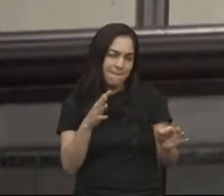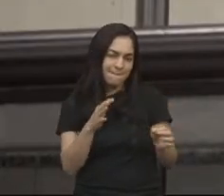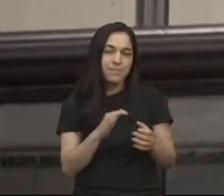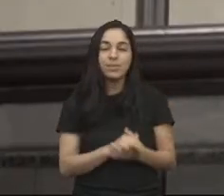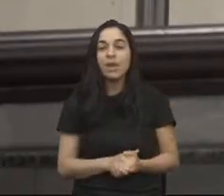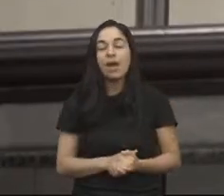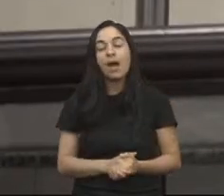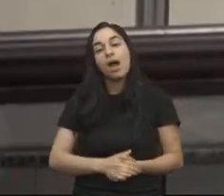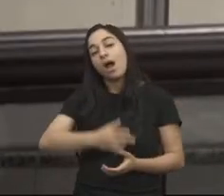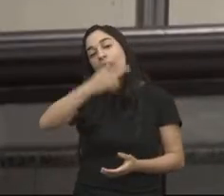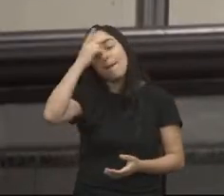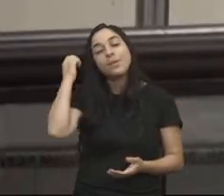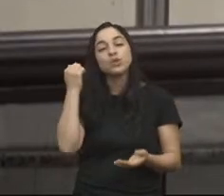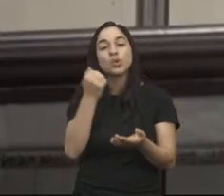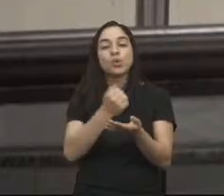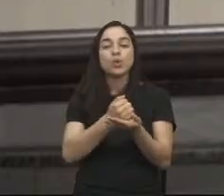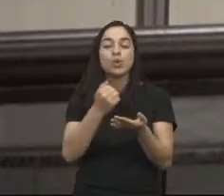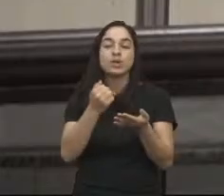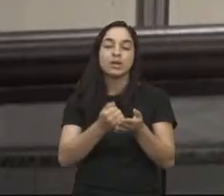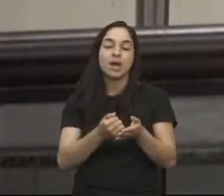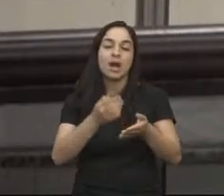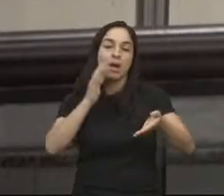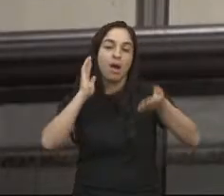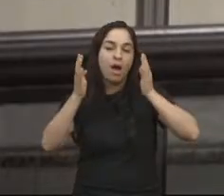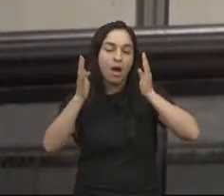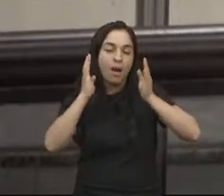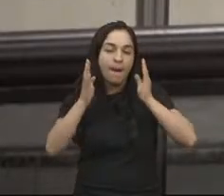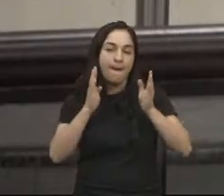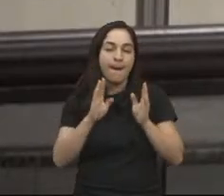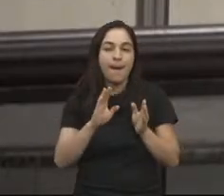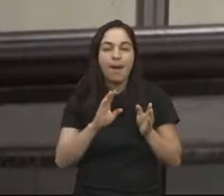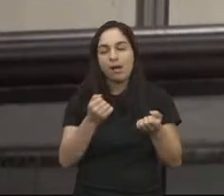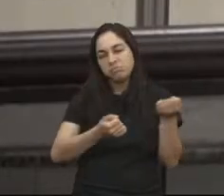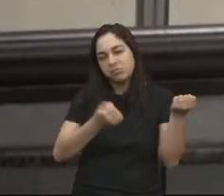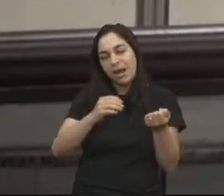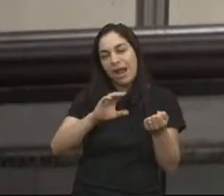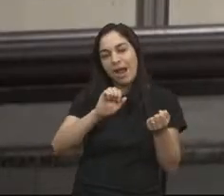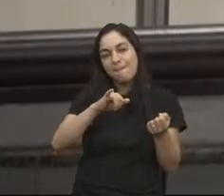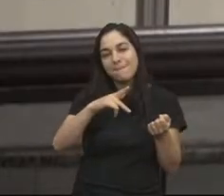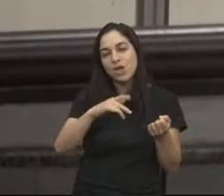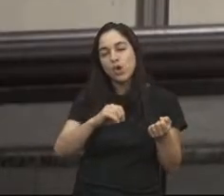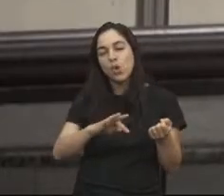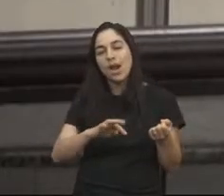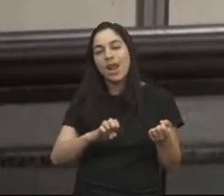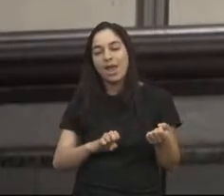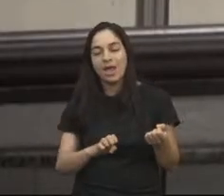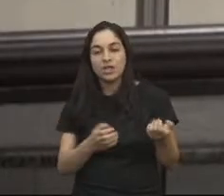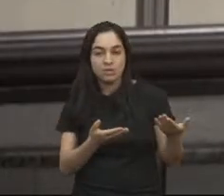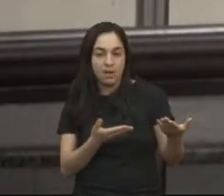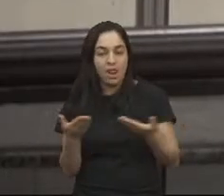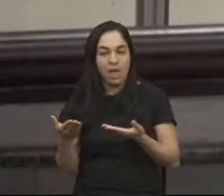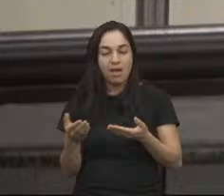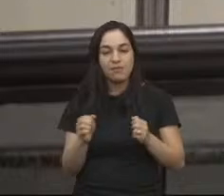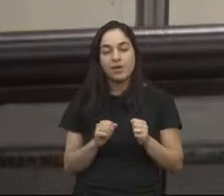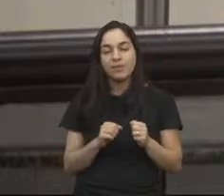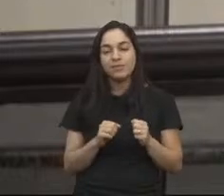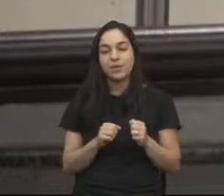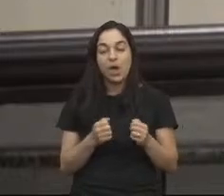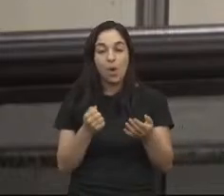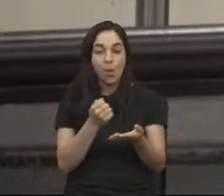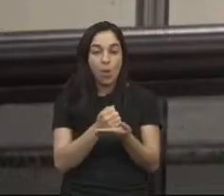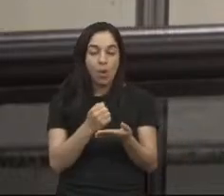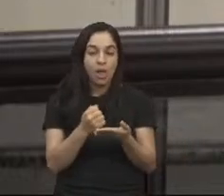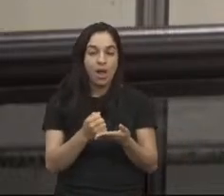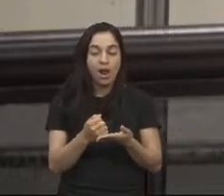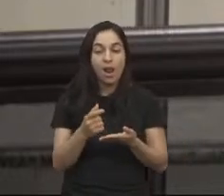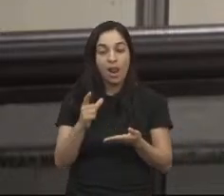pessoa contrata uma caminhonete de pequeno ou médio porte para fazer uma retirada de entulho para depositar num leve. Depois dessa audiência pública